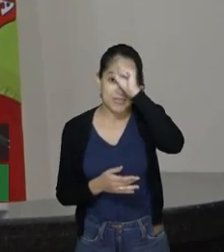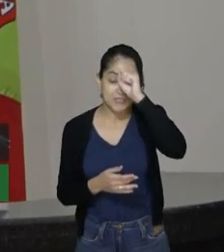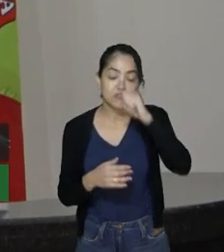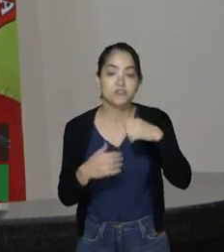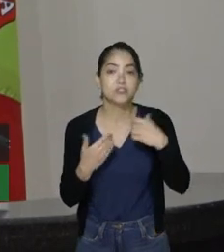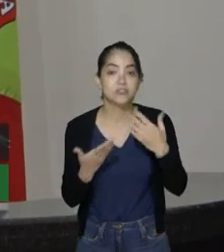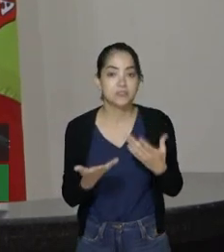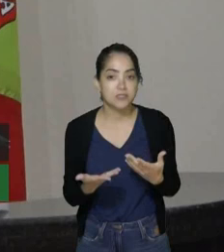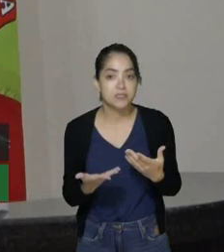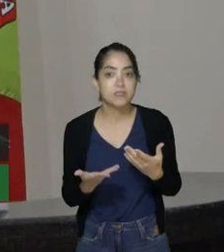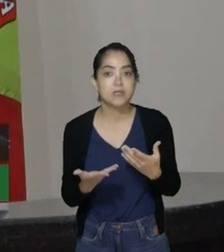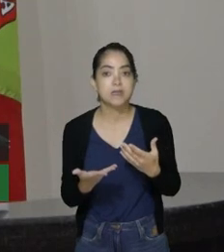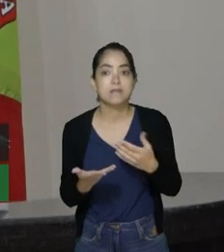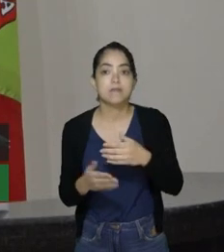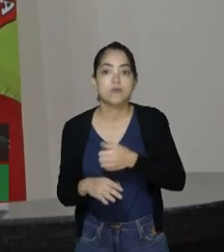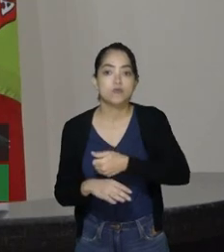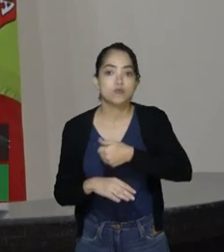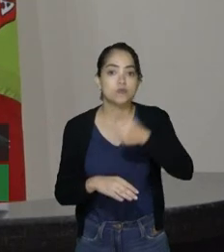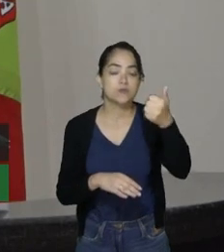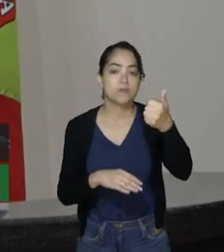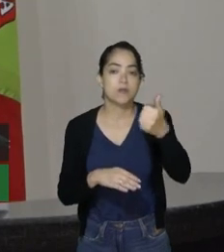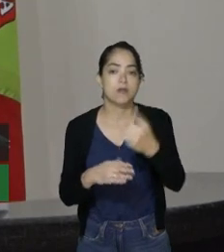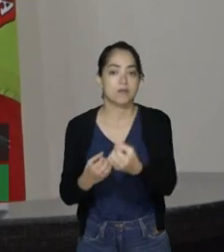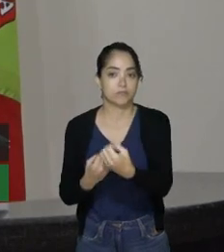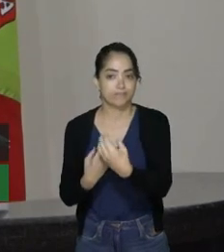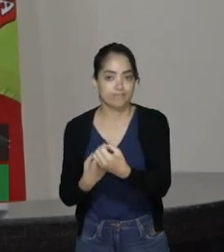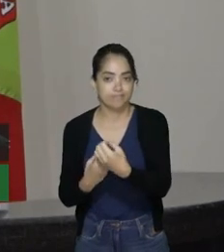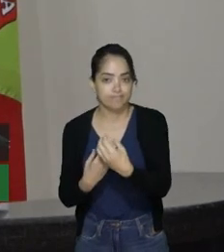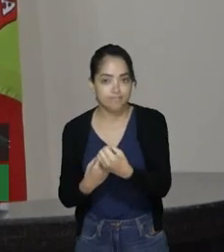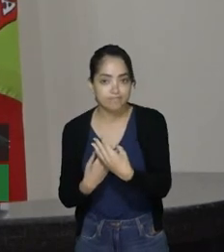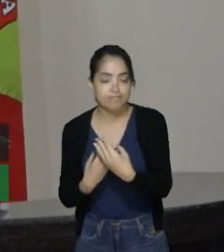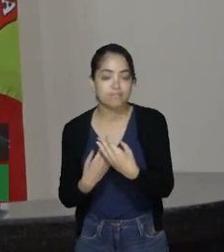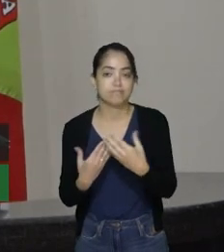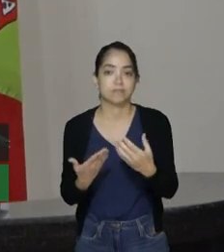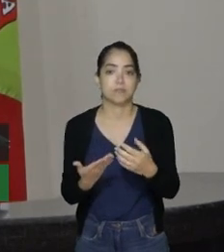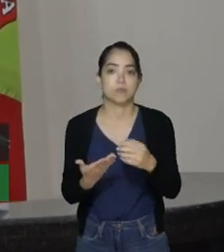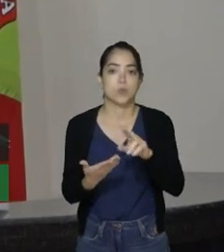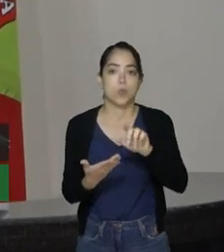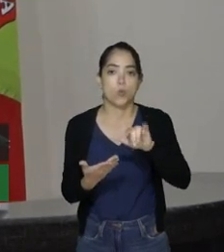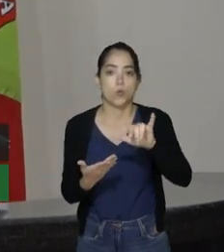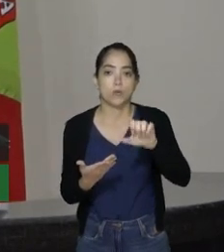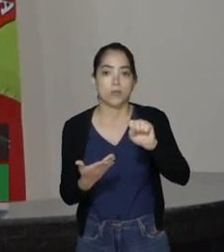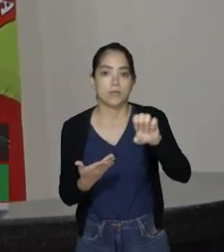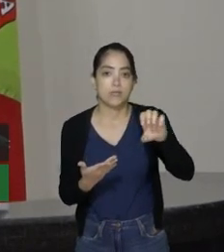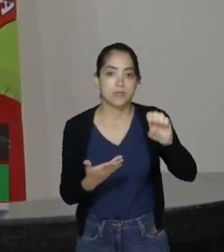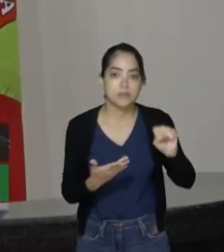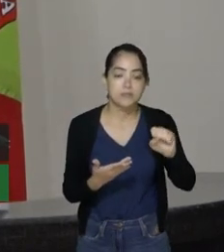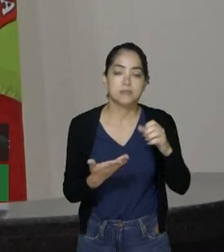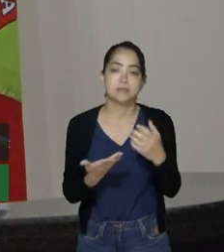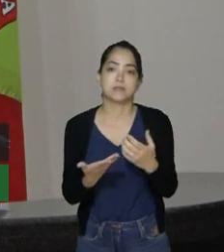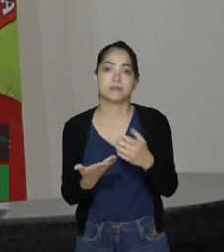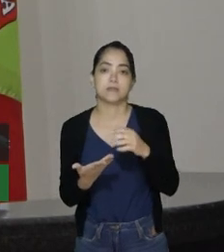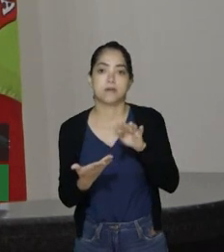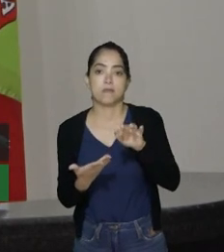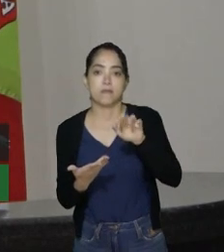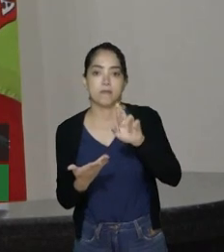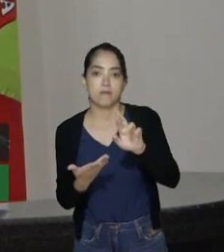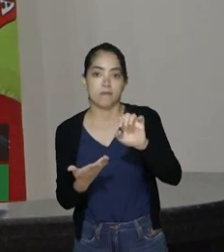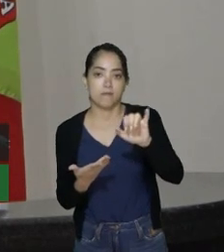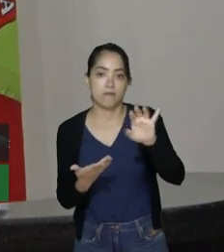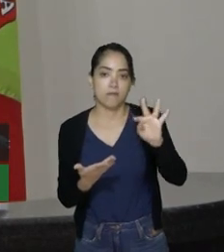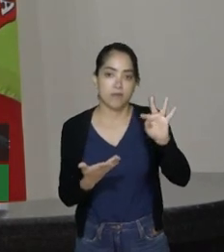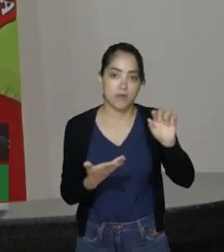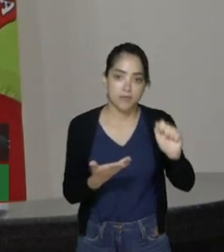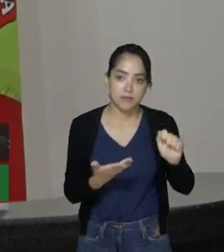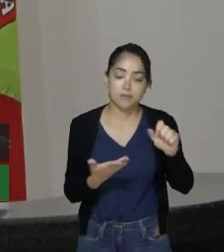Aprendi com os melhores mestres, Ulisses Guimarães, Freitas Nobre, Fernando